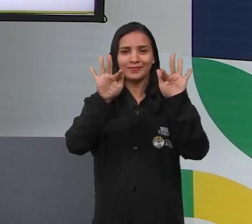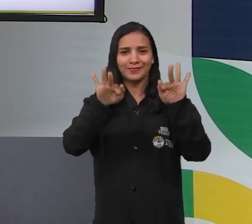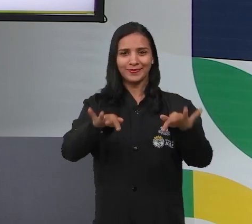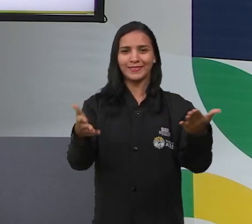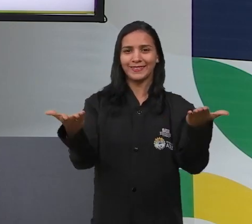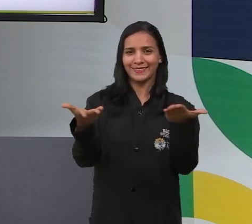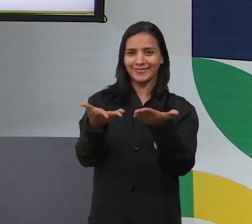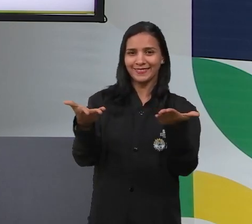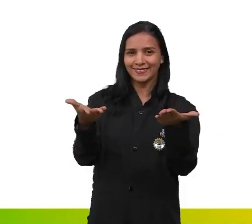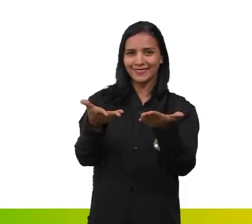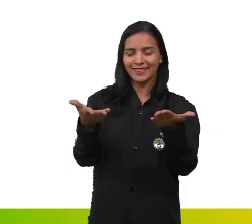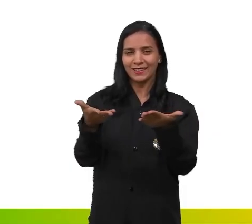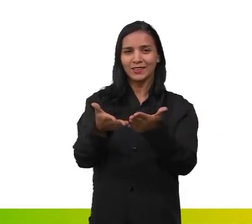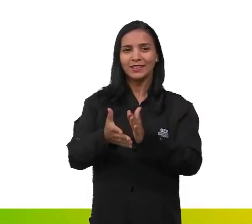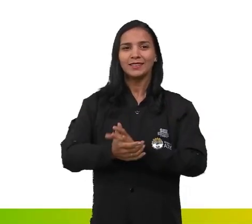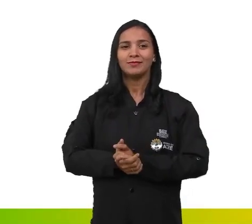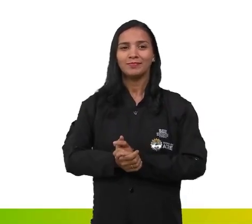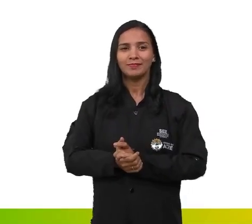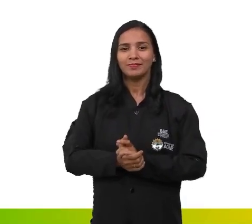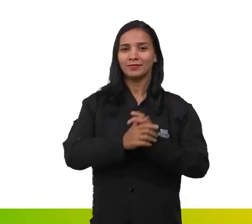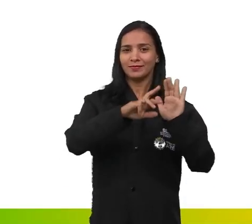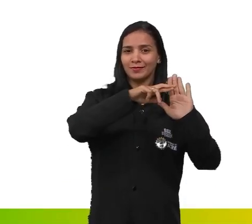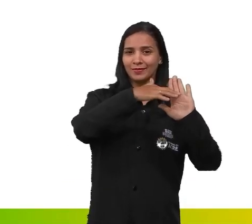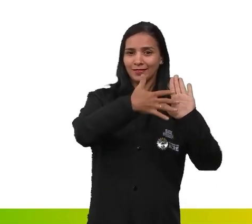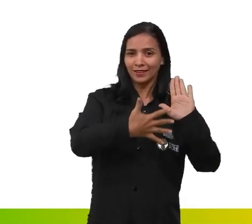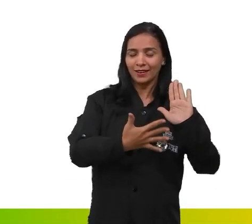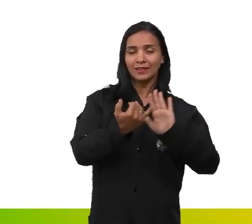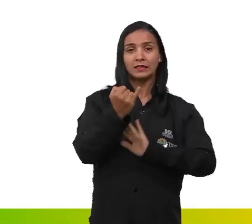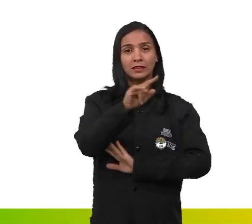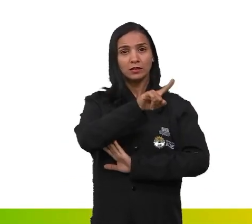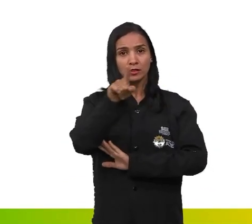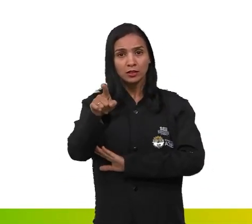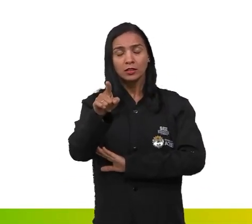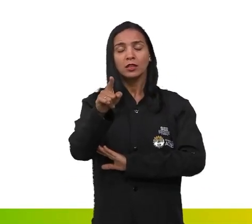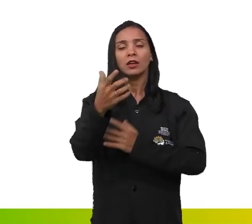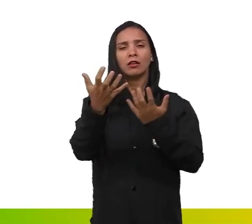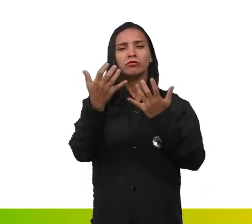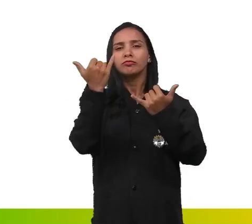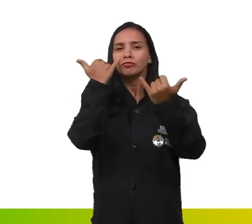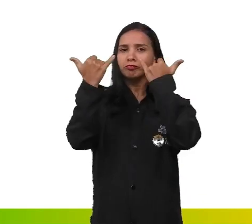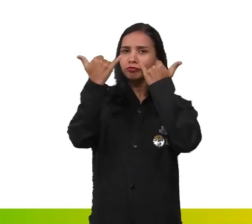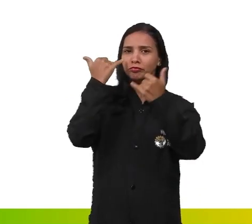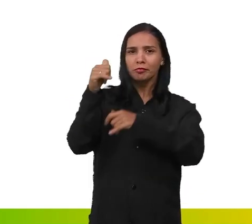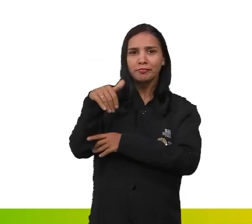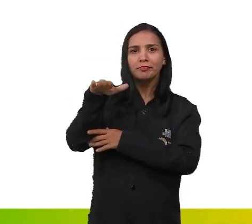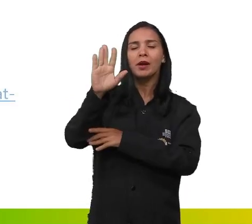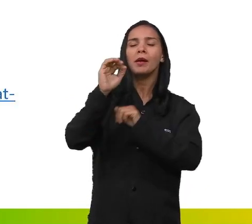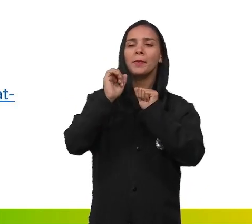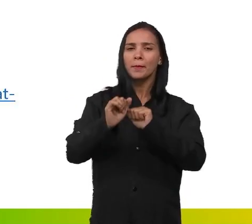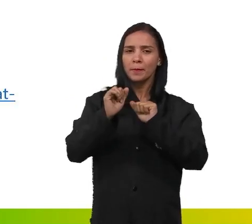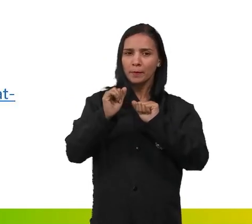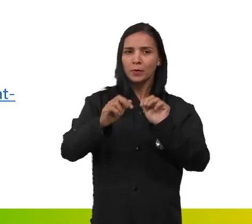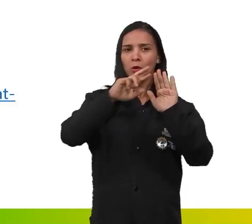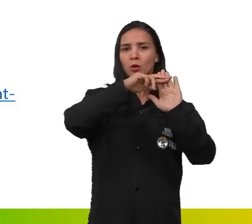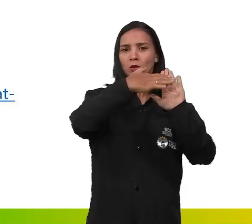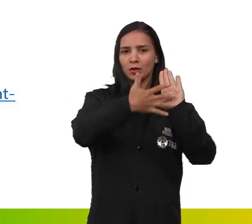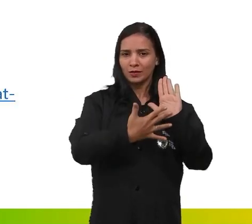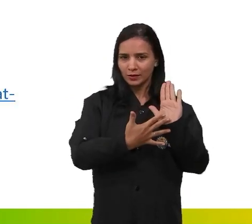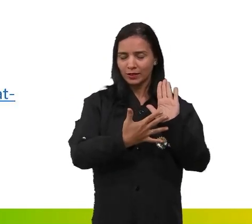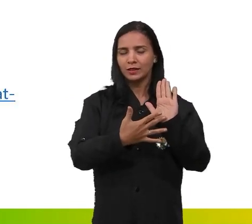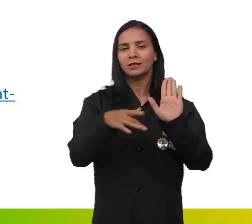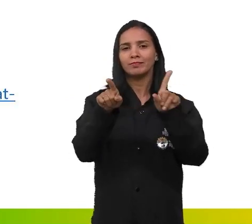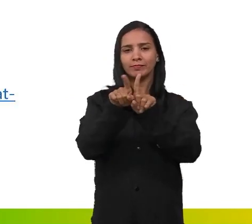aula. Para mais informações, vocês podem acessar as nossas referências.